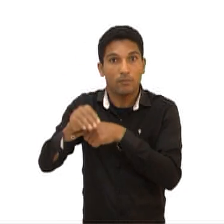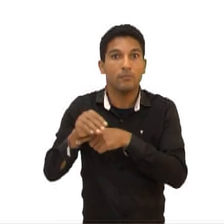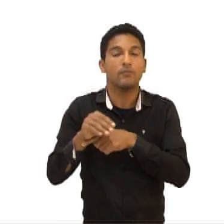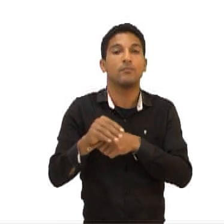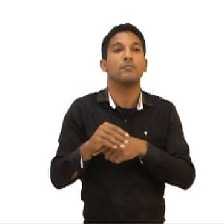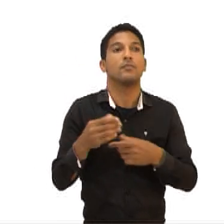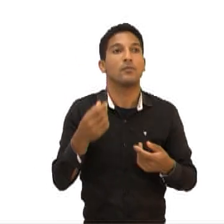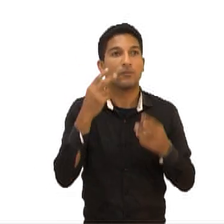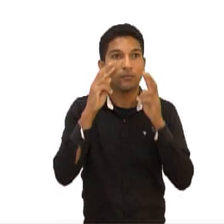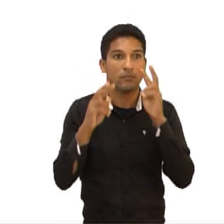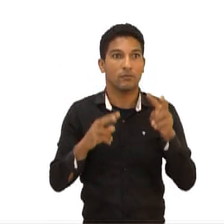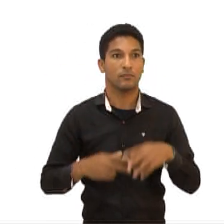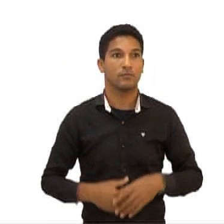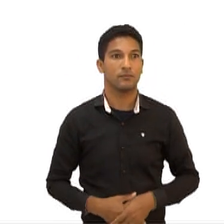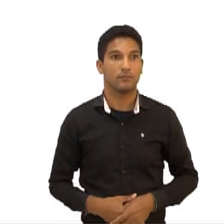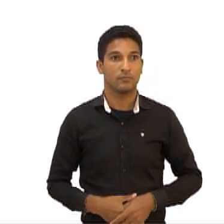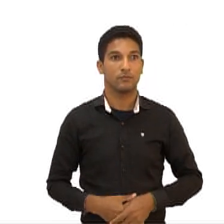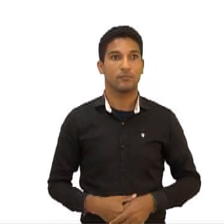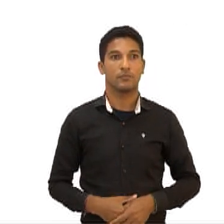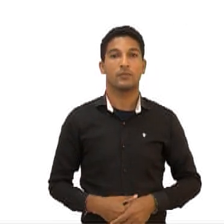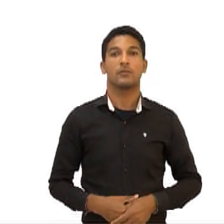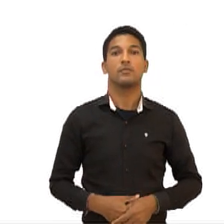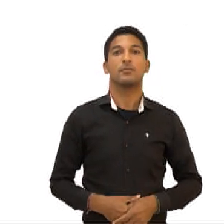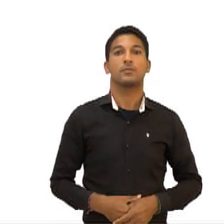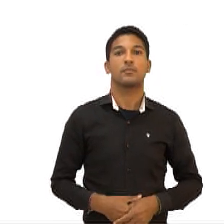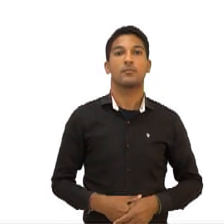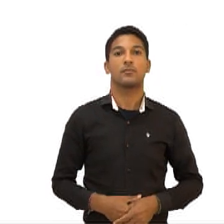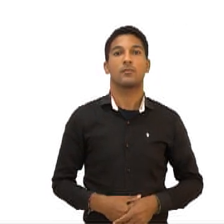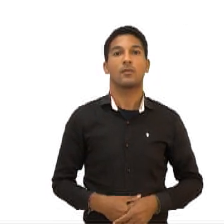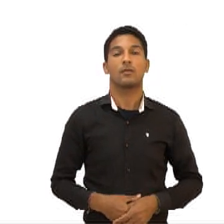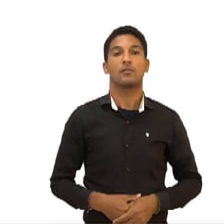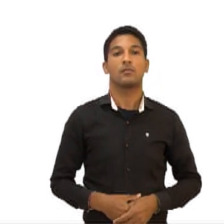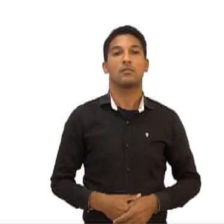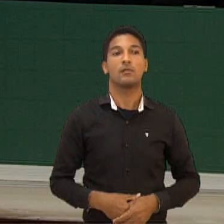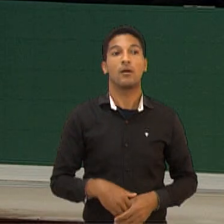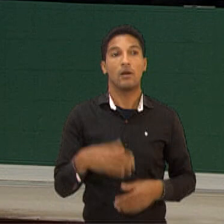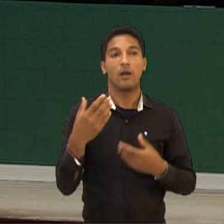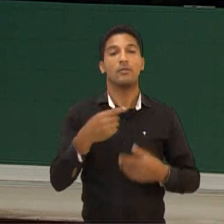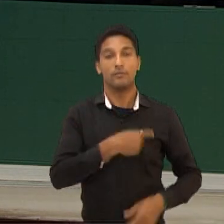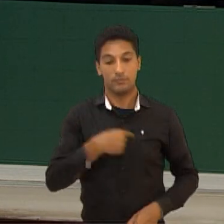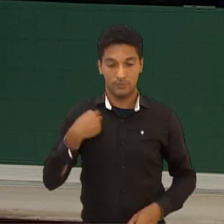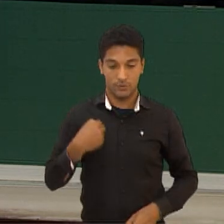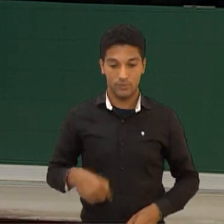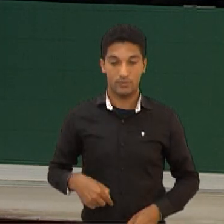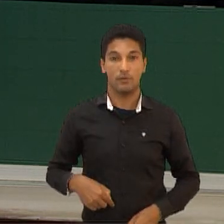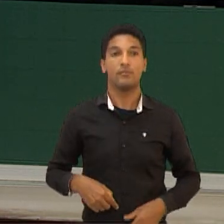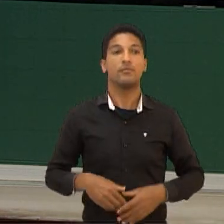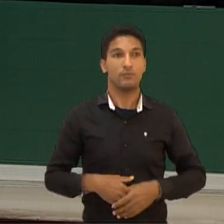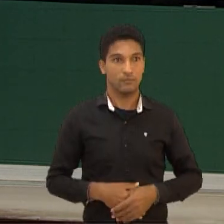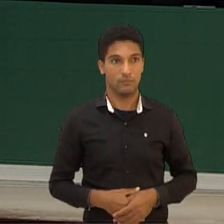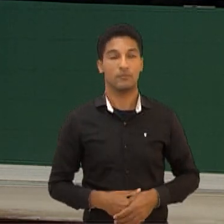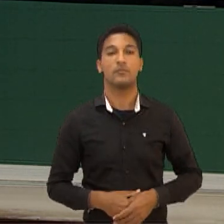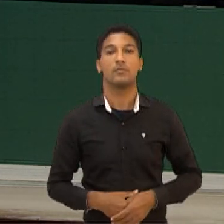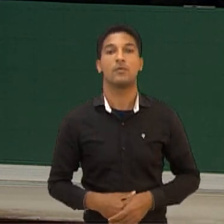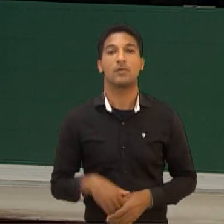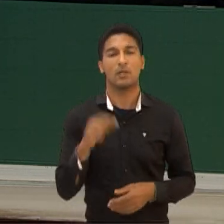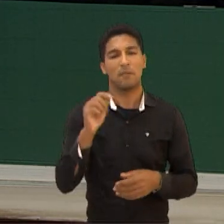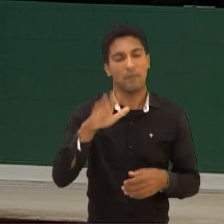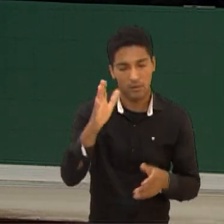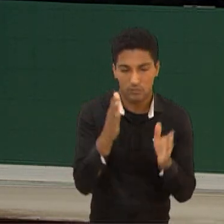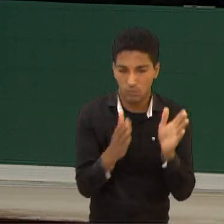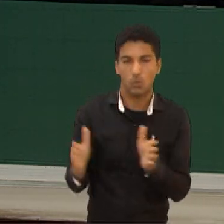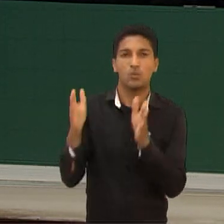a Índia? A China. Porém, esse ranking de maior produtor